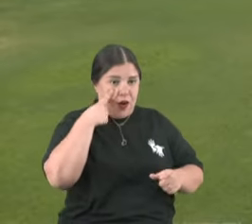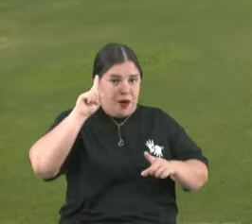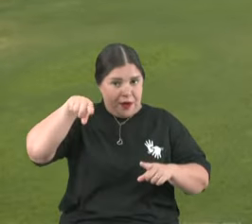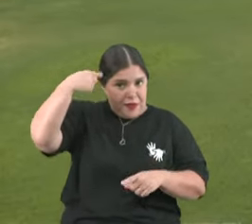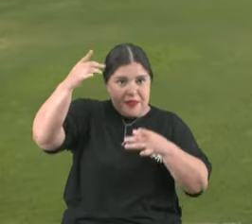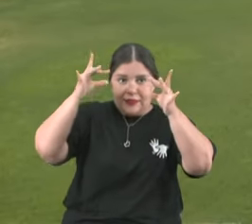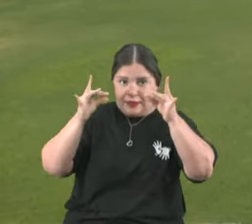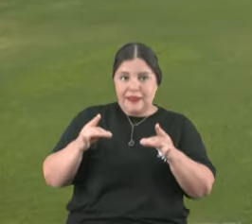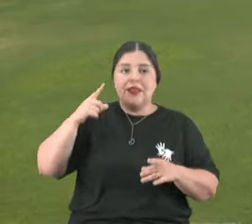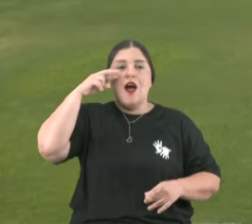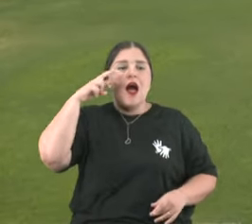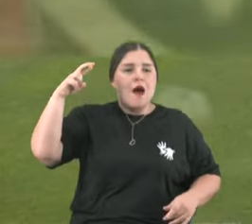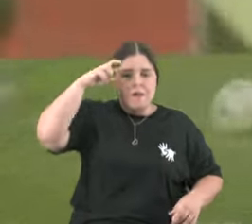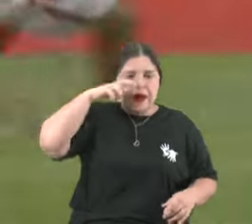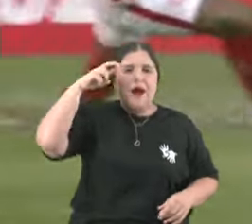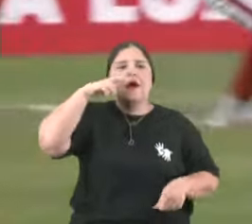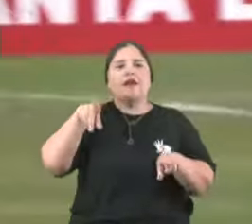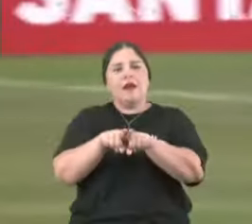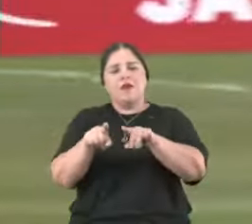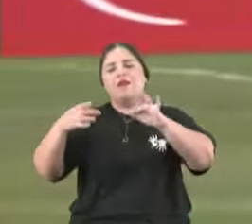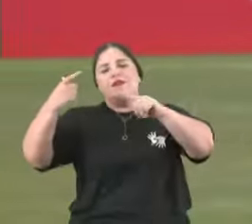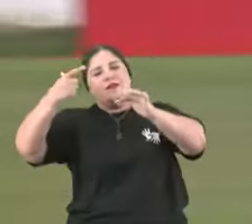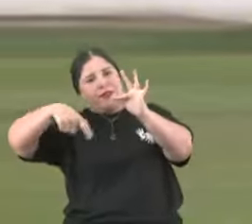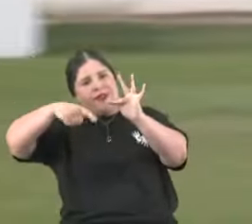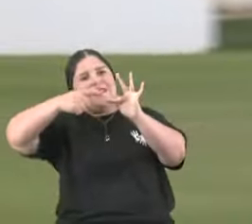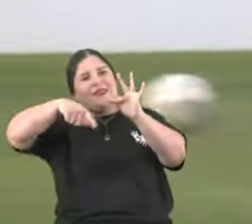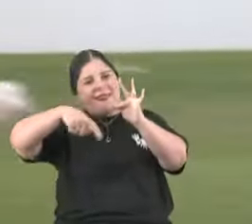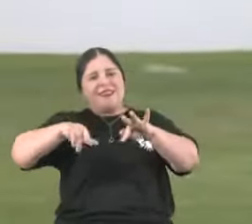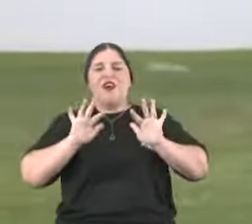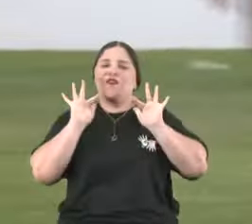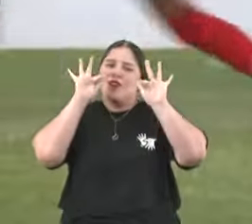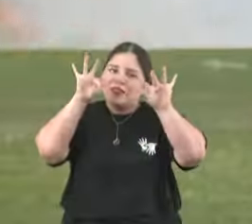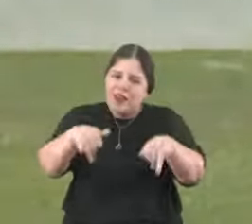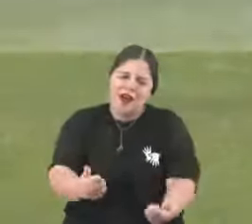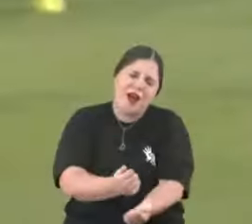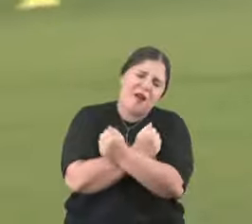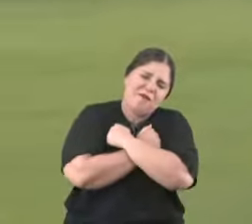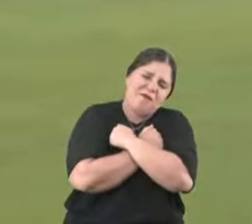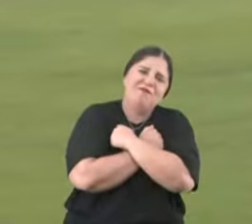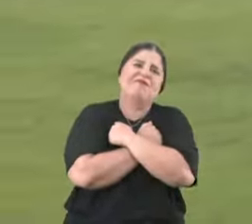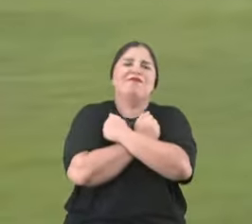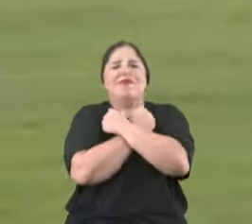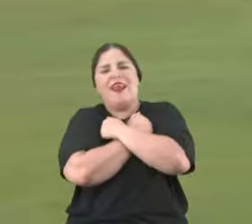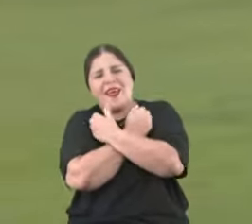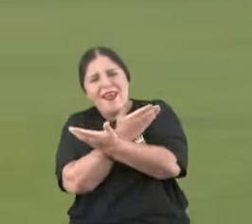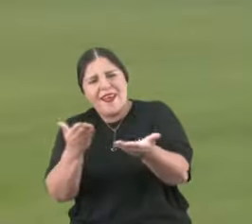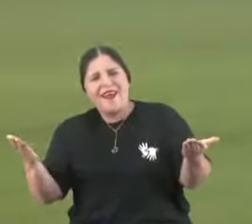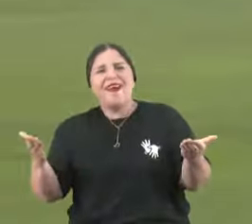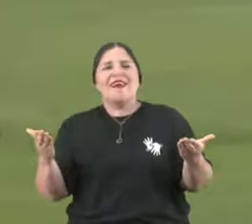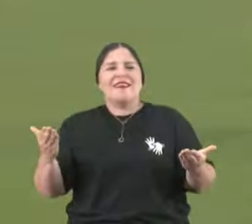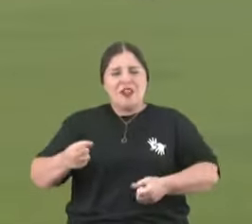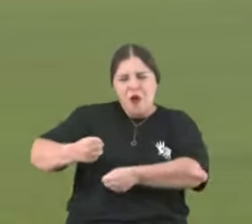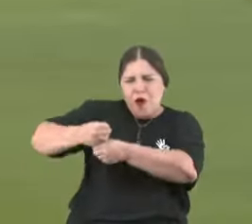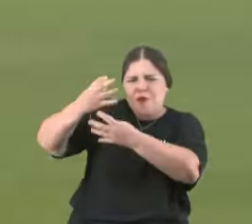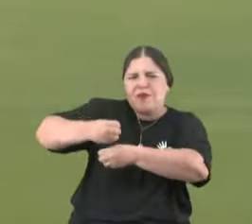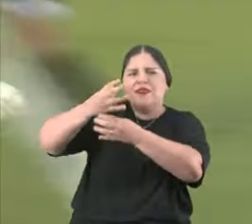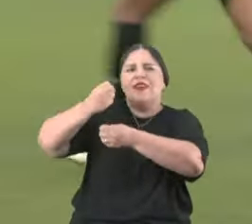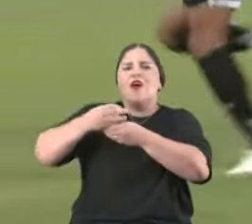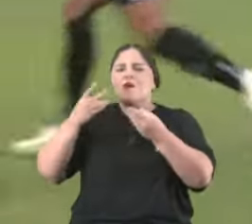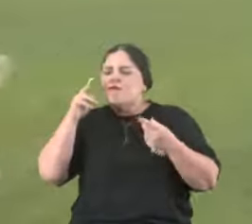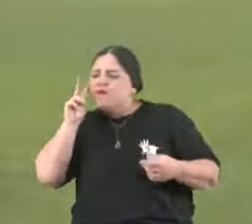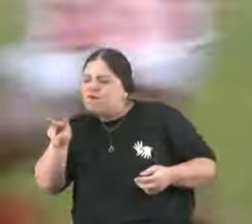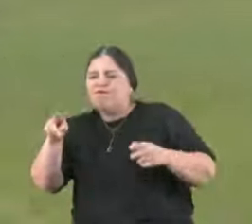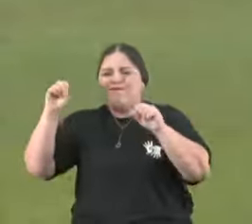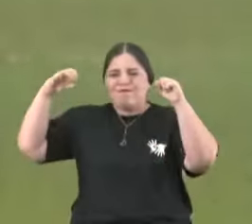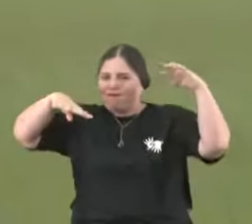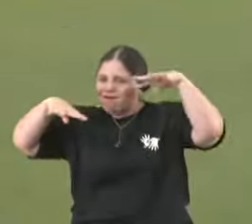Band e também na FAF TV. A gente vai ficando por aqui, abraçando aqui o Alquim Strupa, o Franklin Farias, o Emerson Matheus, a